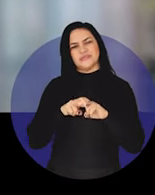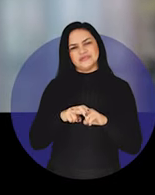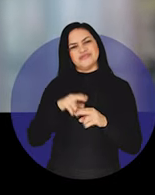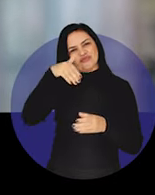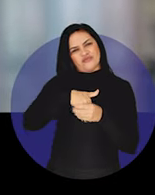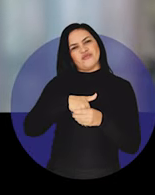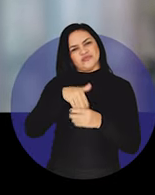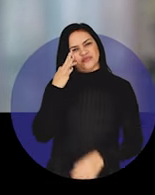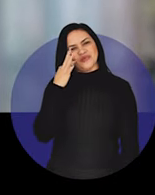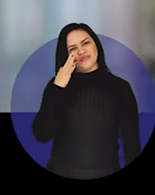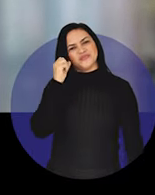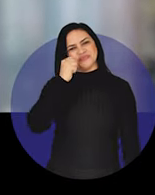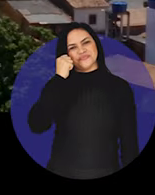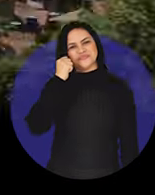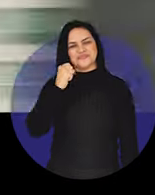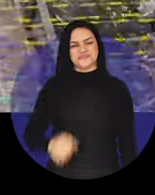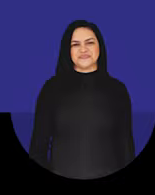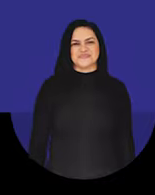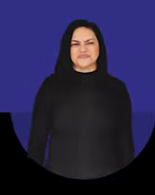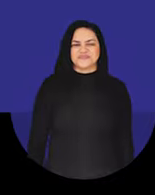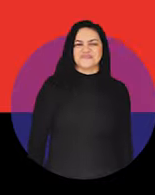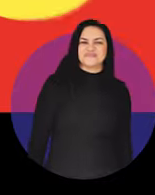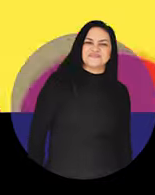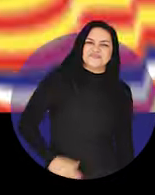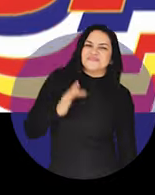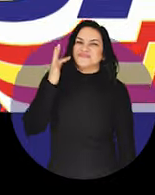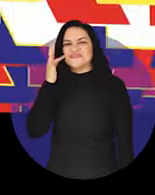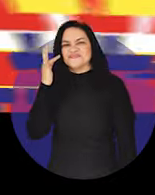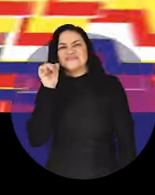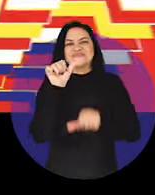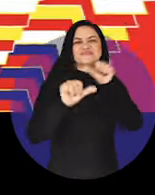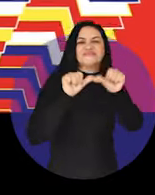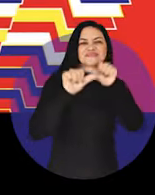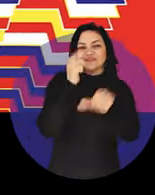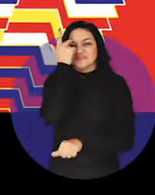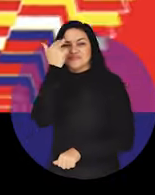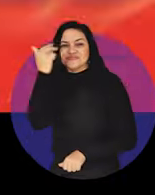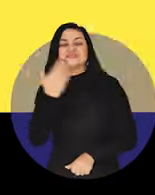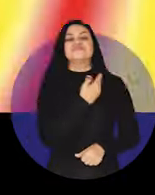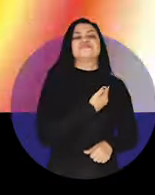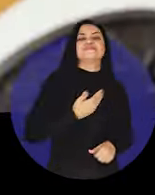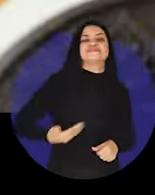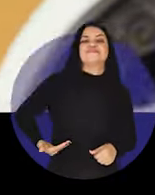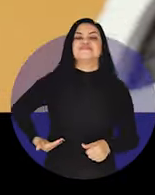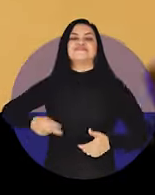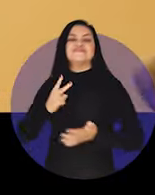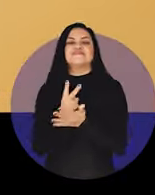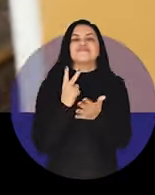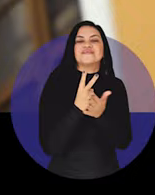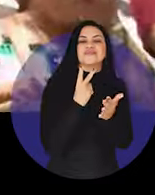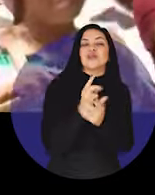isso, vote Flávio Dino, senador. Ele mudou a nossa história como